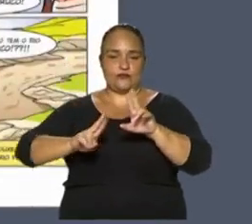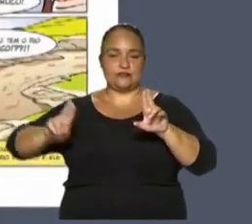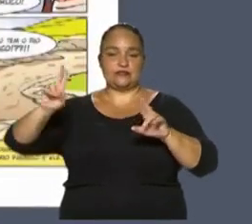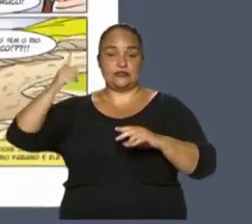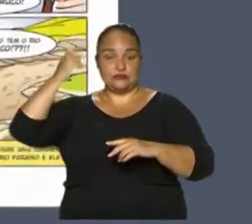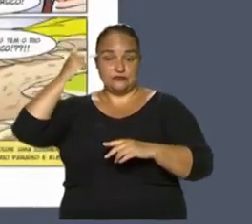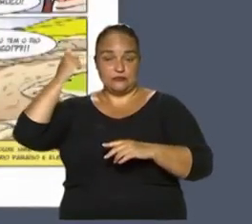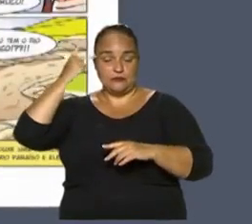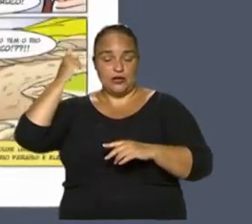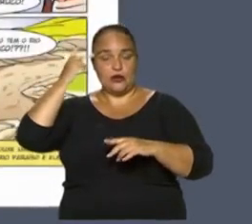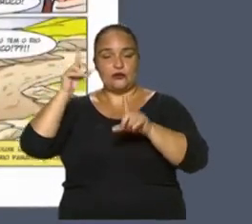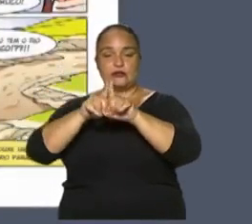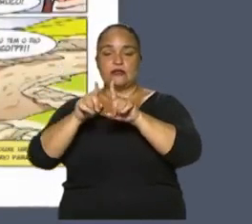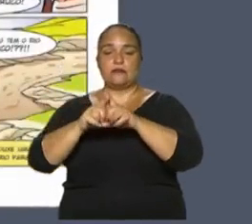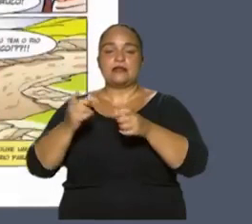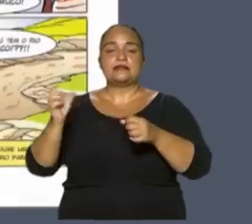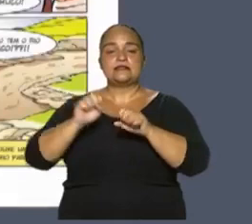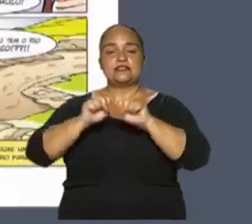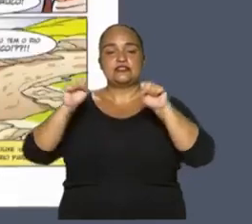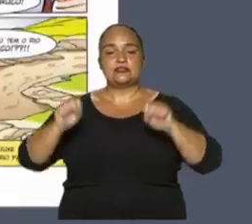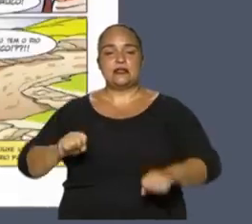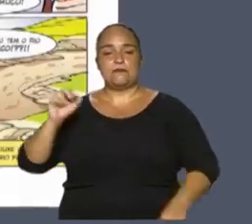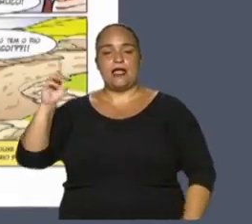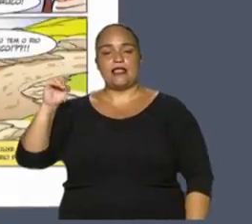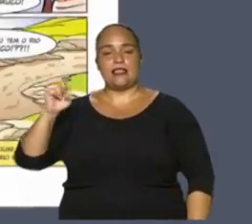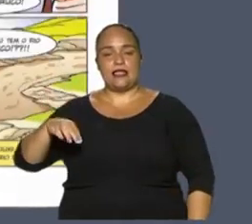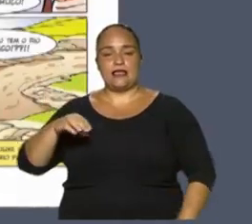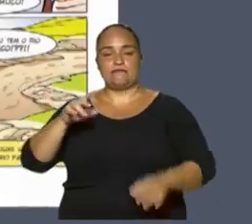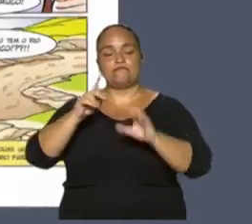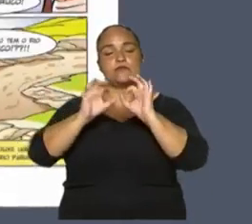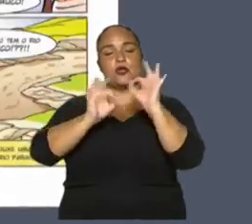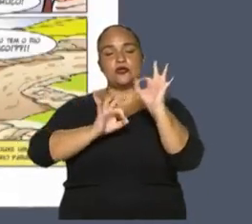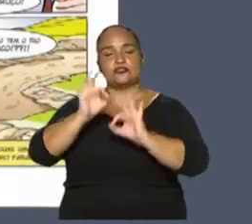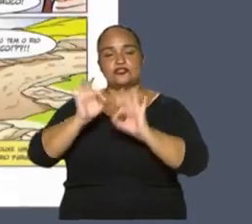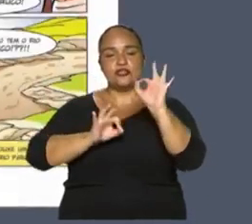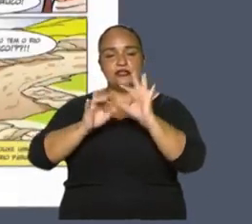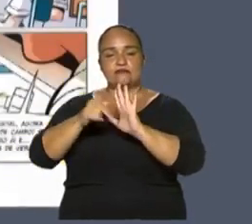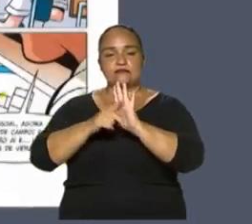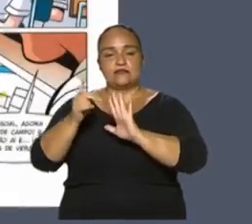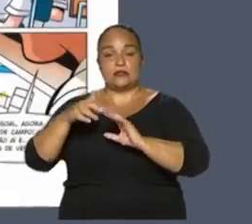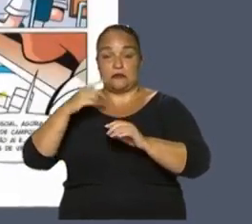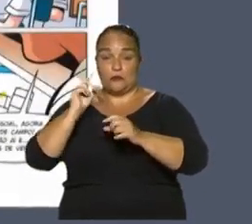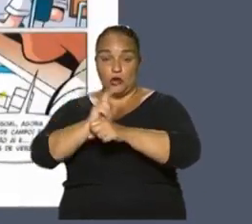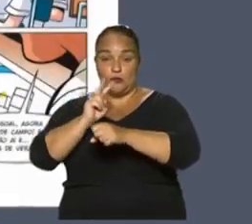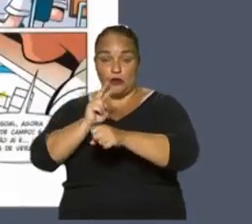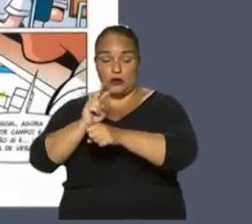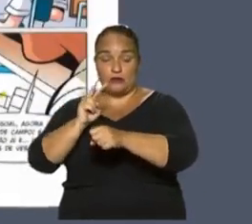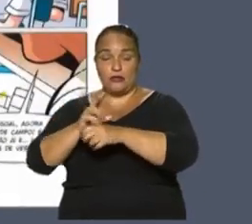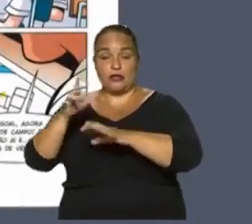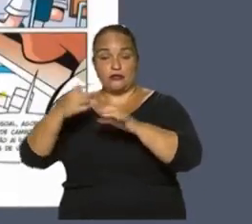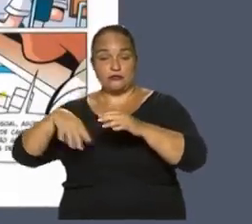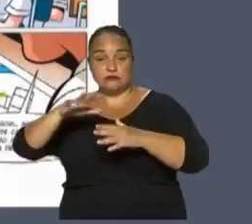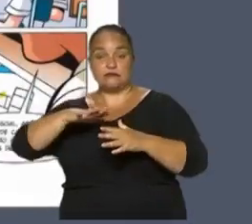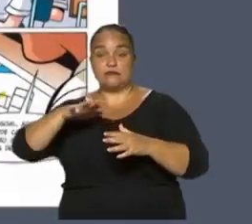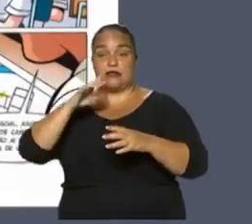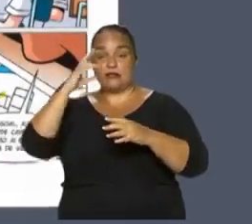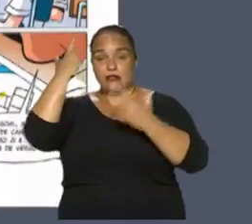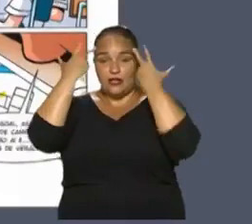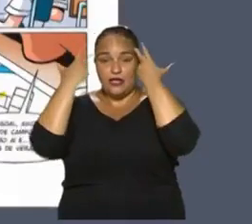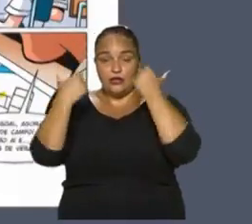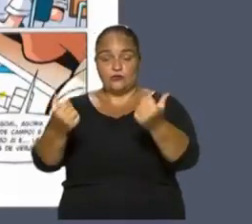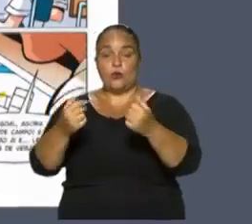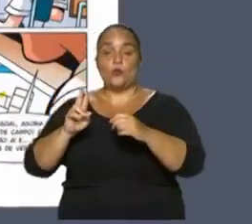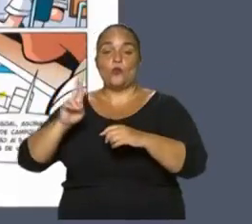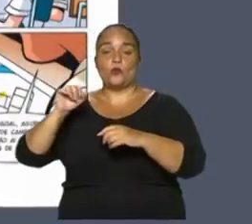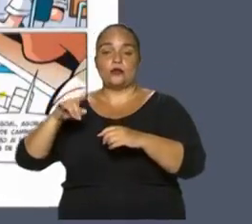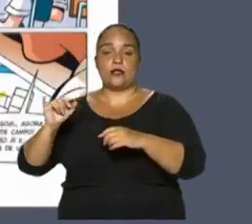e o Semadem Educação, projeto do Centro Nacional de Monitoramento e Alertas de Desastres Naturais, unidade de